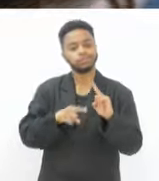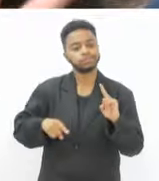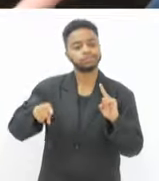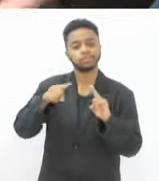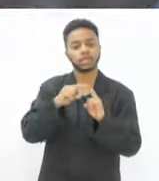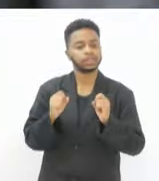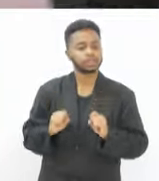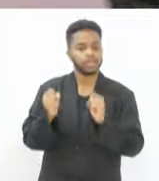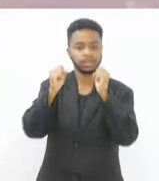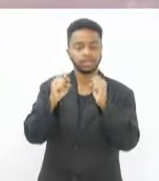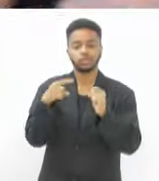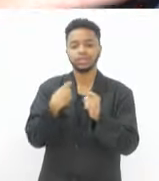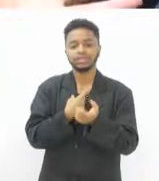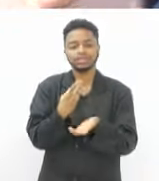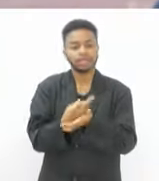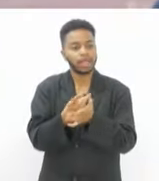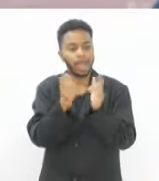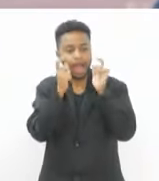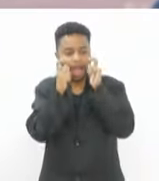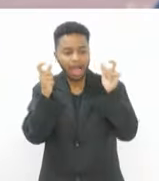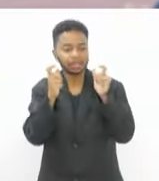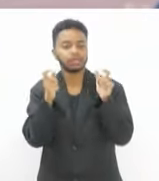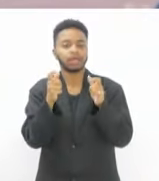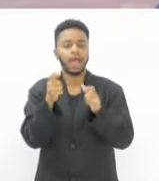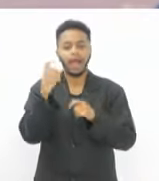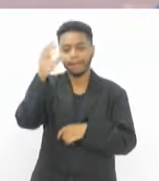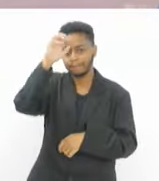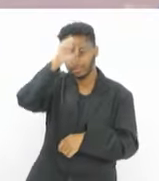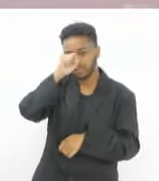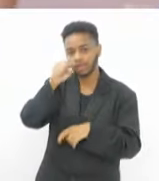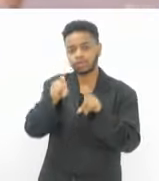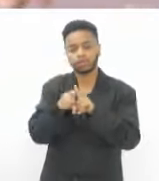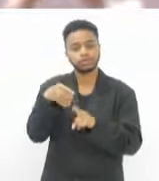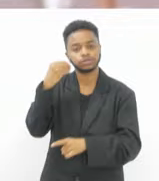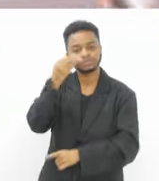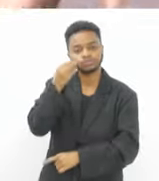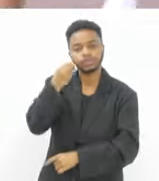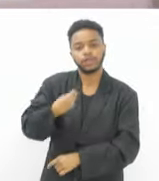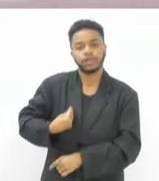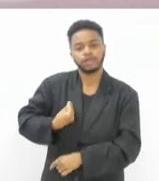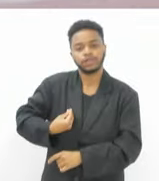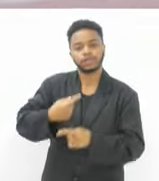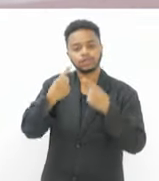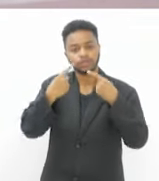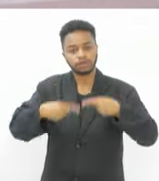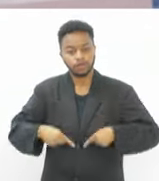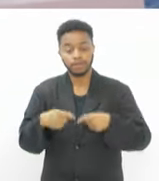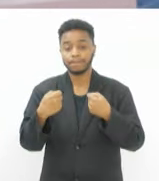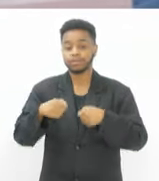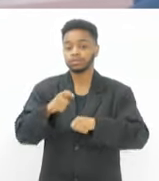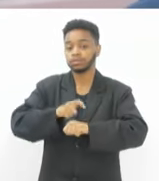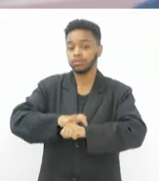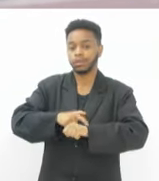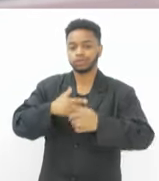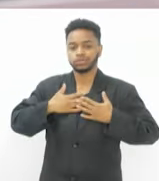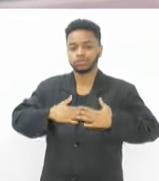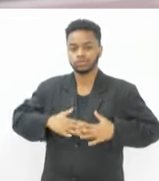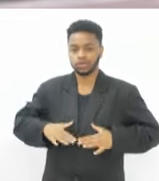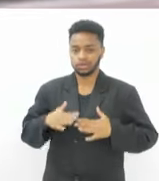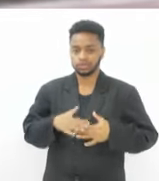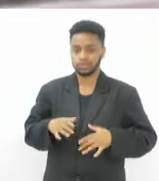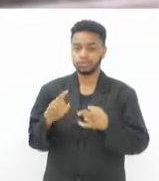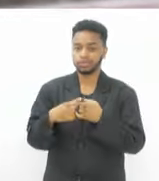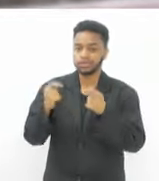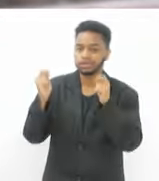estamos alertas, aprendendo, vivendo os desafios e precisamos desse tempo de descanso para que o